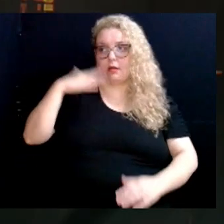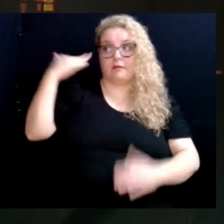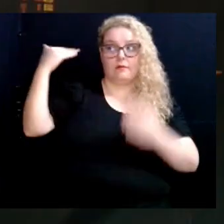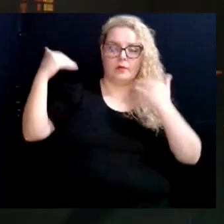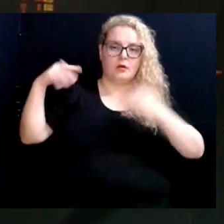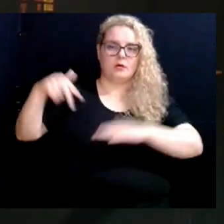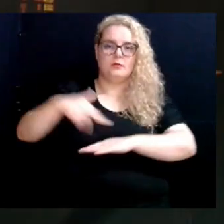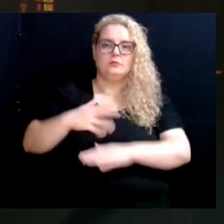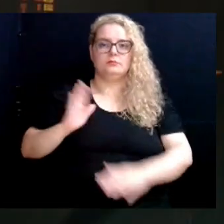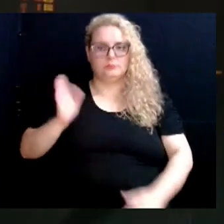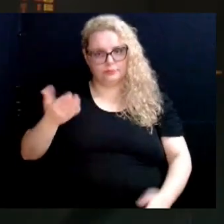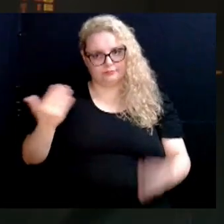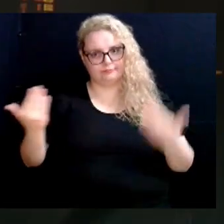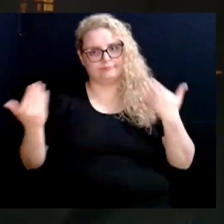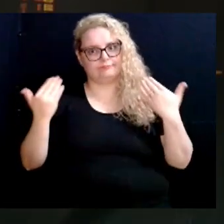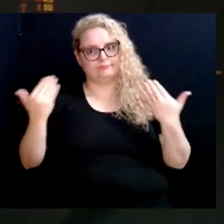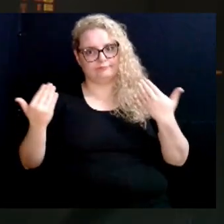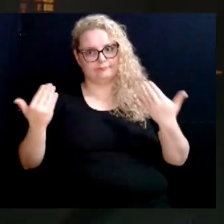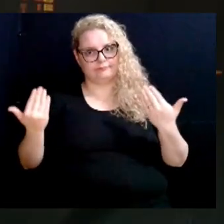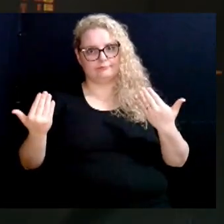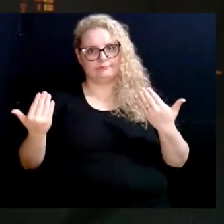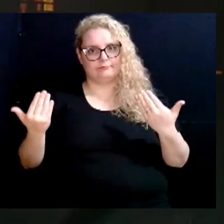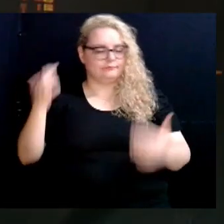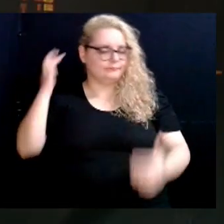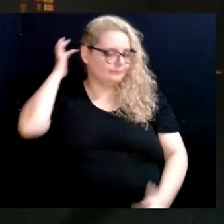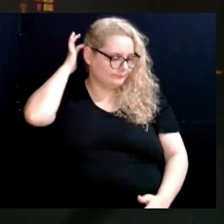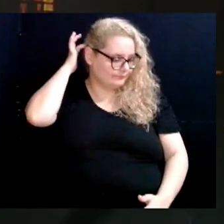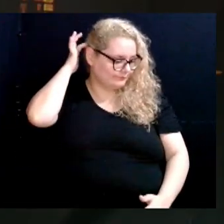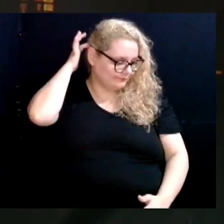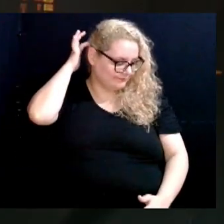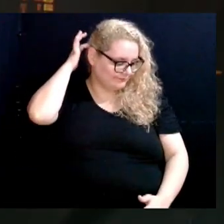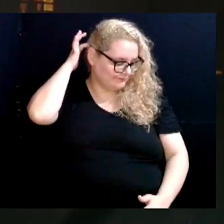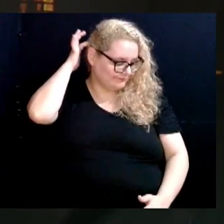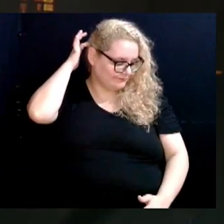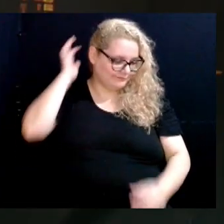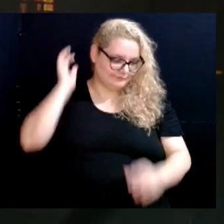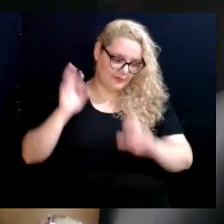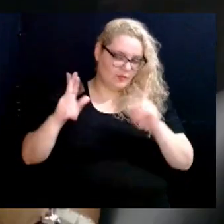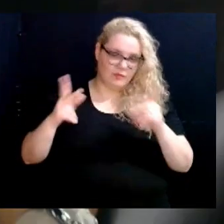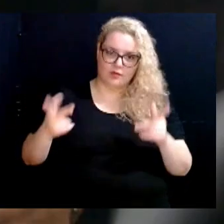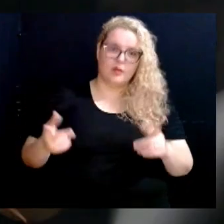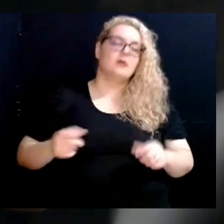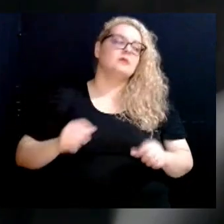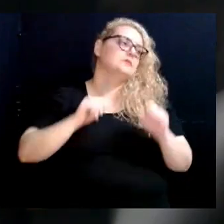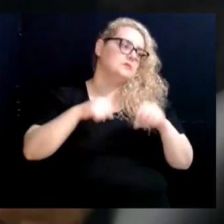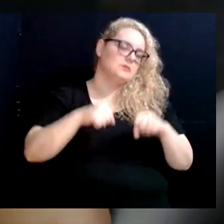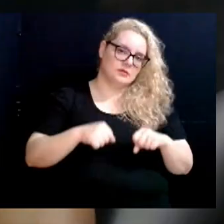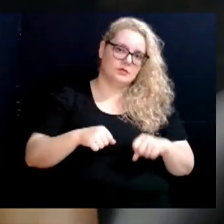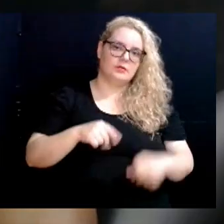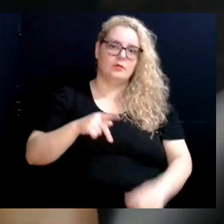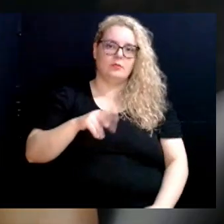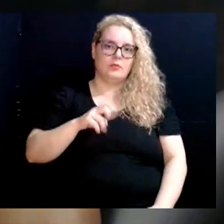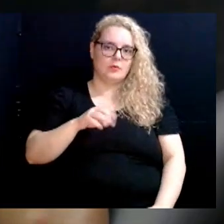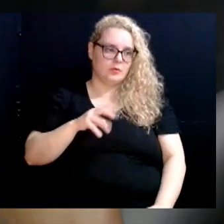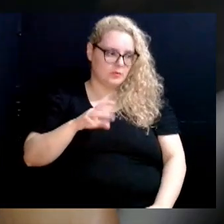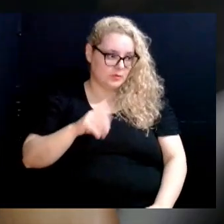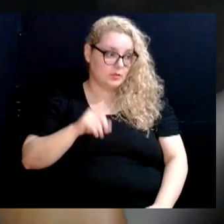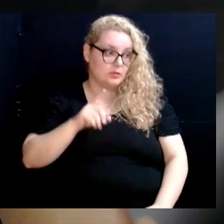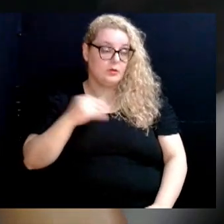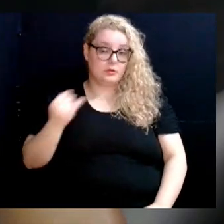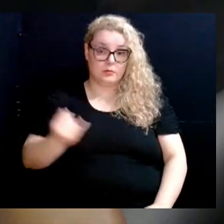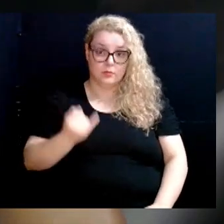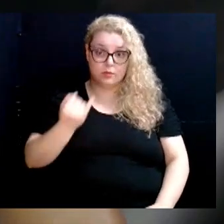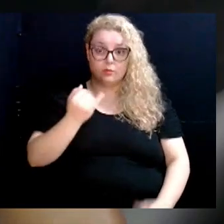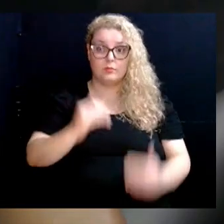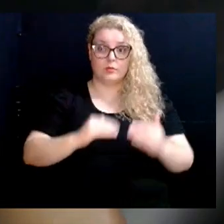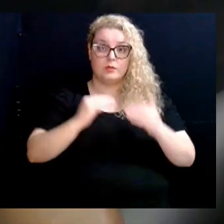é uma comparação e surreal, né? Surreal. O aporte proteico ele é extremamente necessário para você